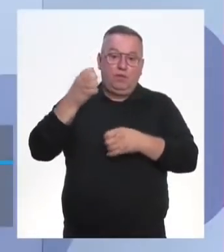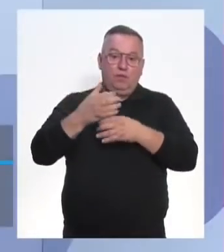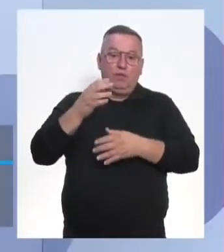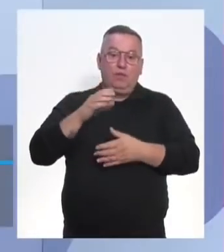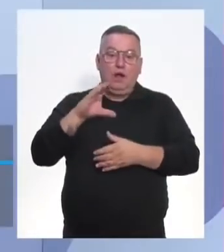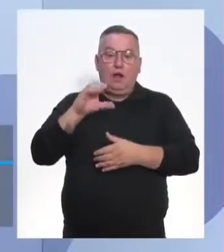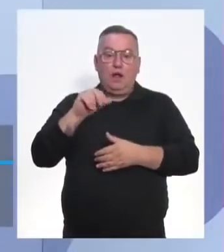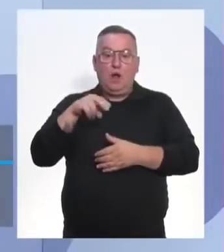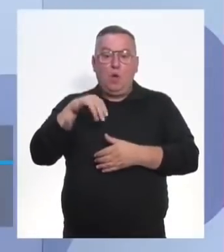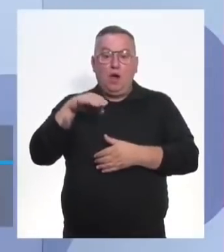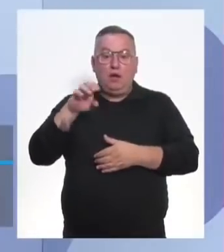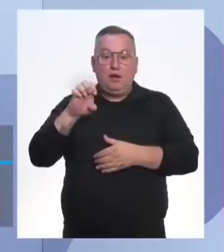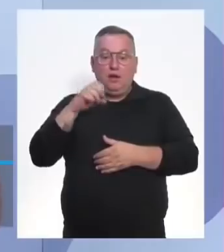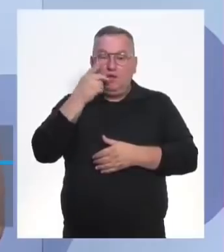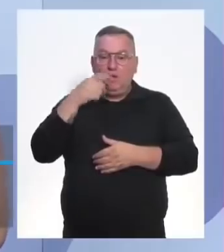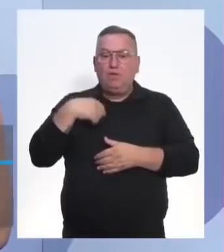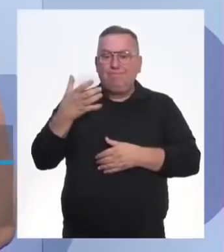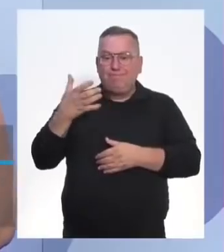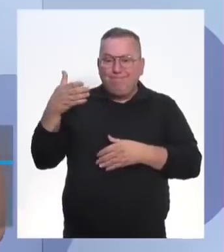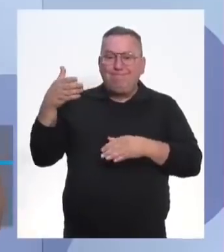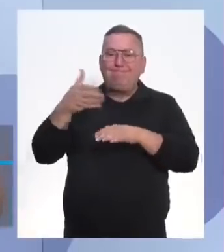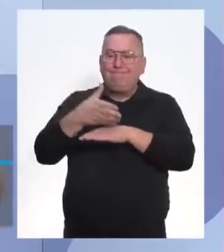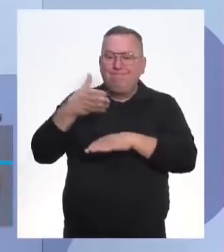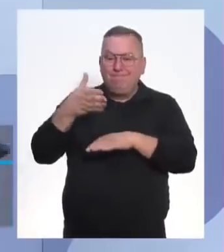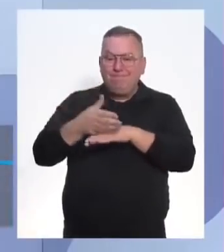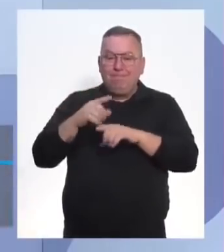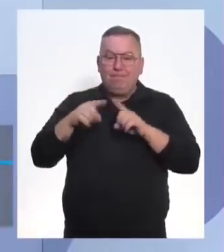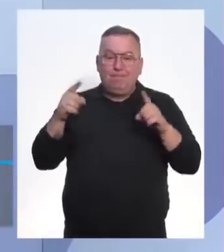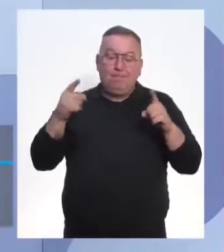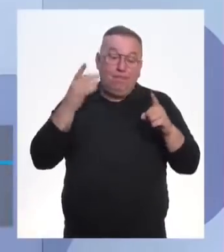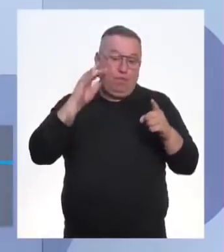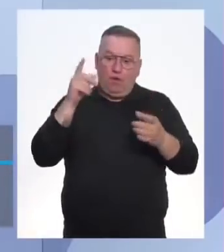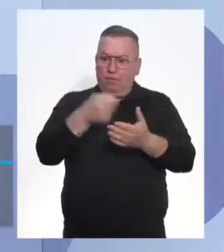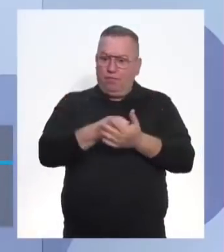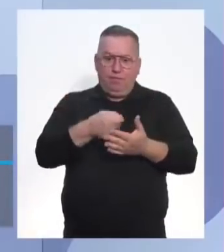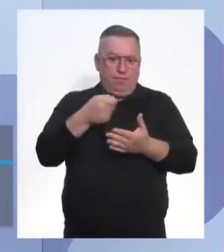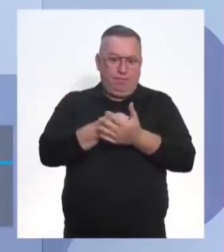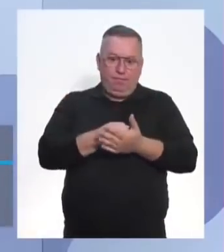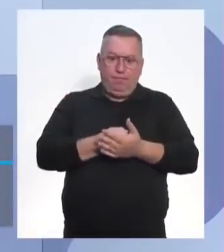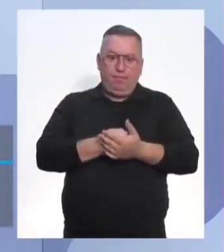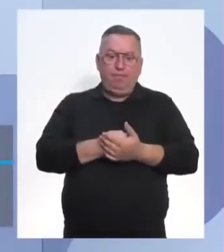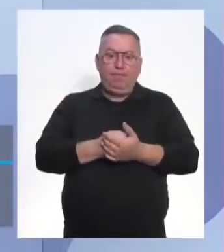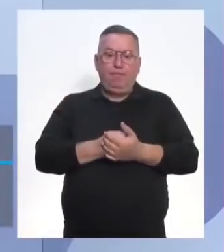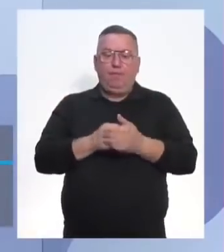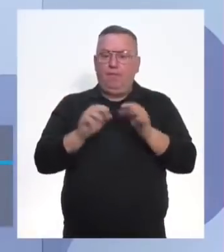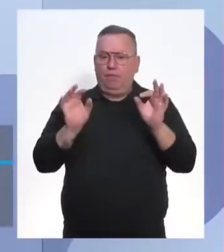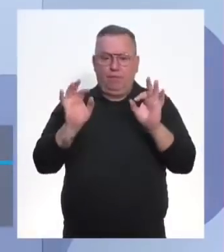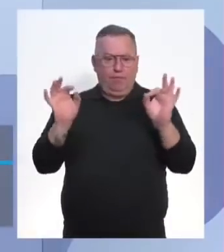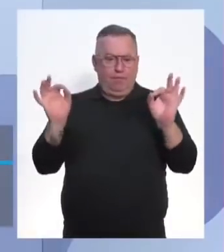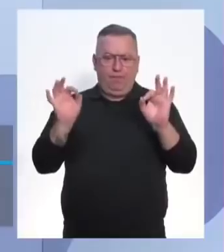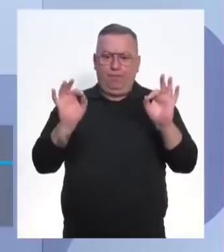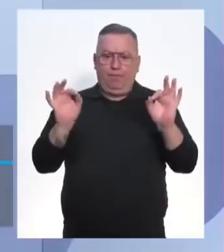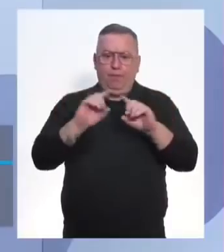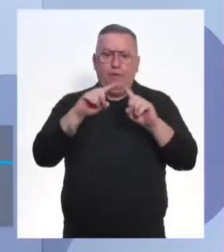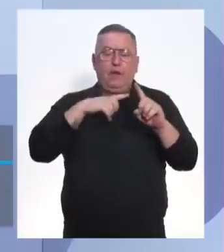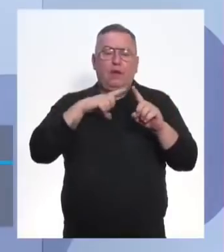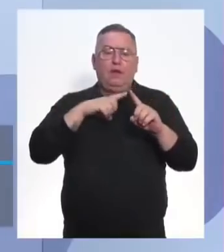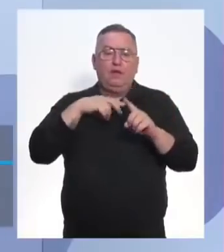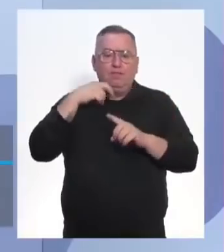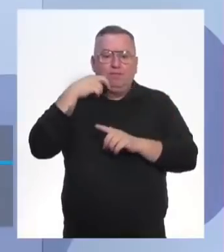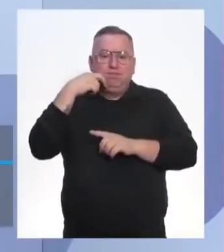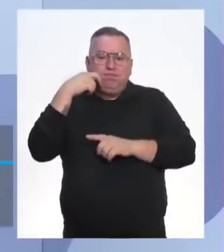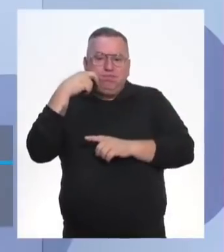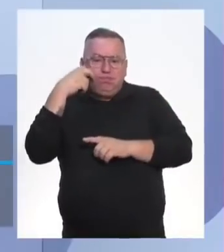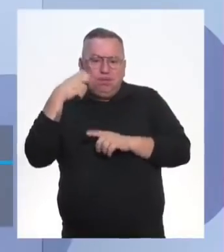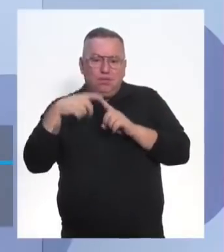Cauane, que ela fala que ela até queria participar, mas a gente sabe que não é obrigatório, né, para ninguém, que ela tem um pouco de vergonha, mas